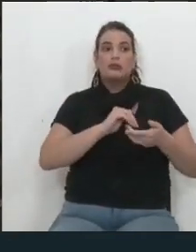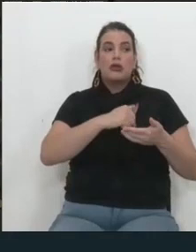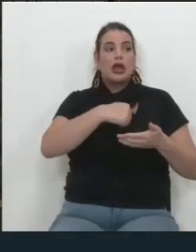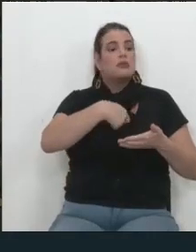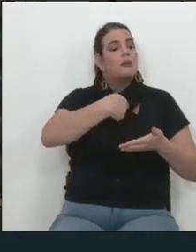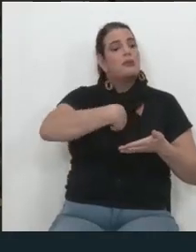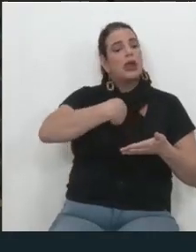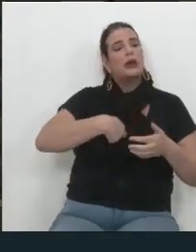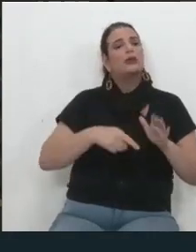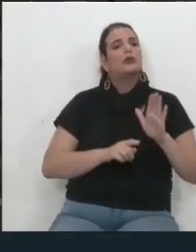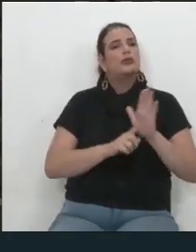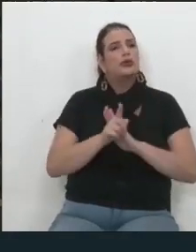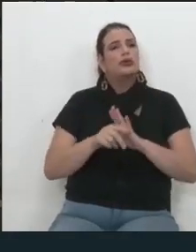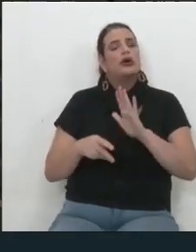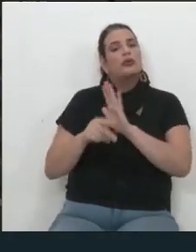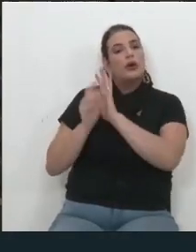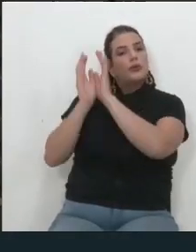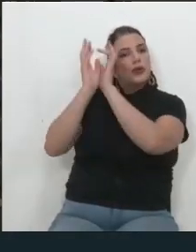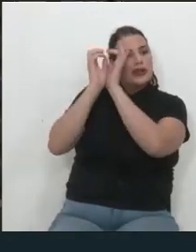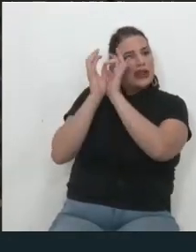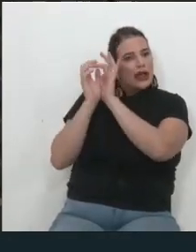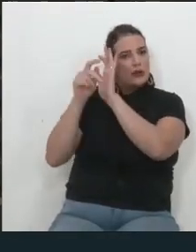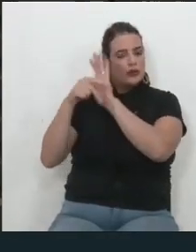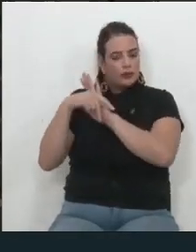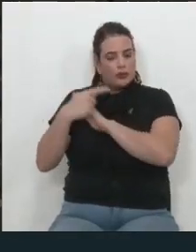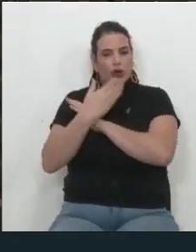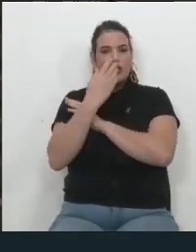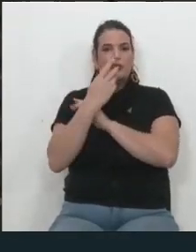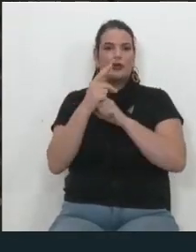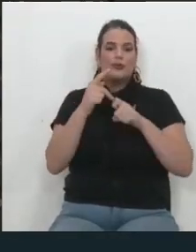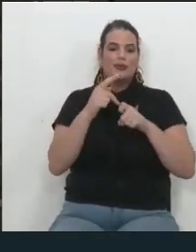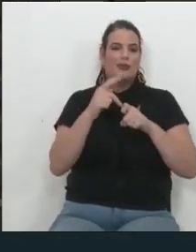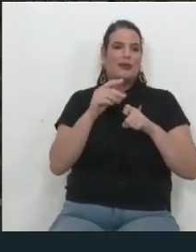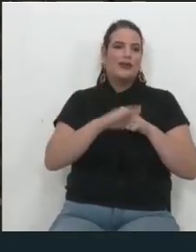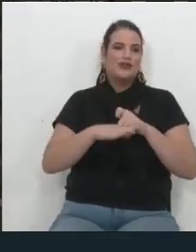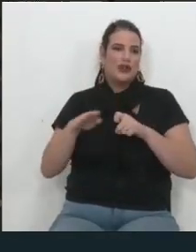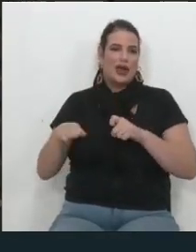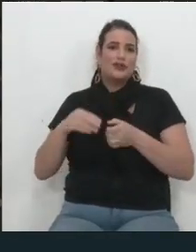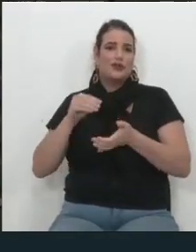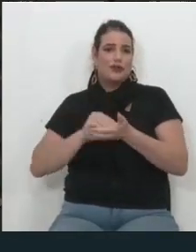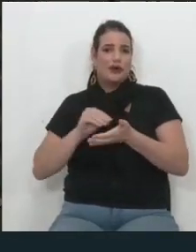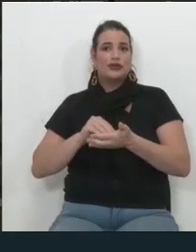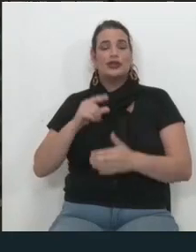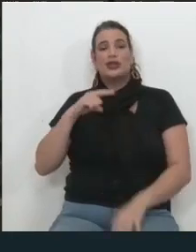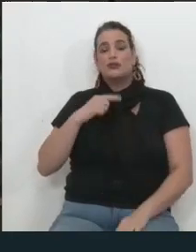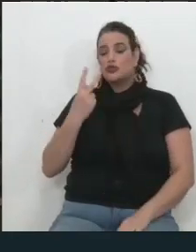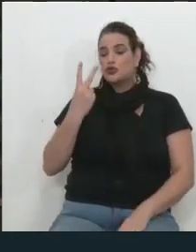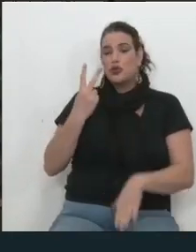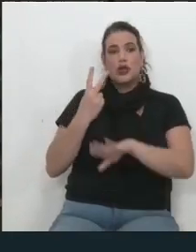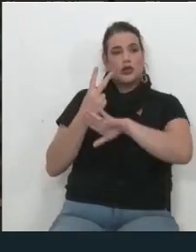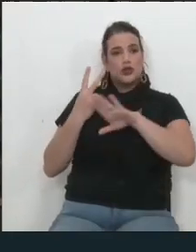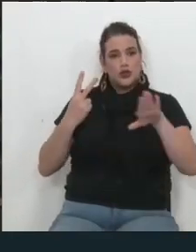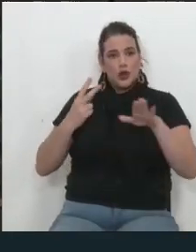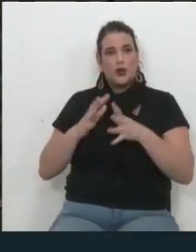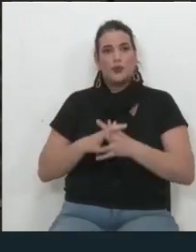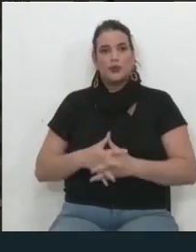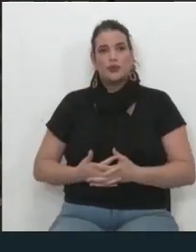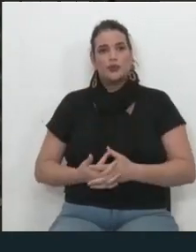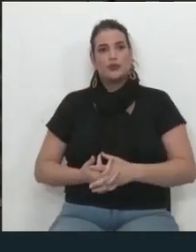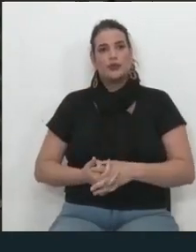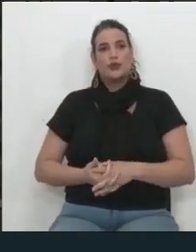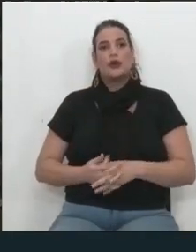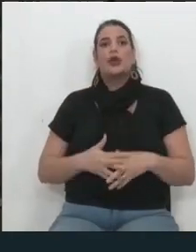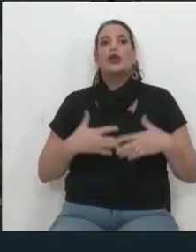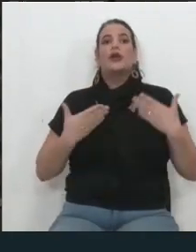dos médicos neuropediatras, porque realmente está em falta, nós só temos dois. E o que realmente eu posso